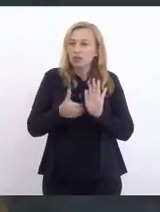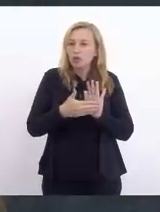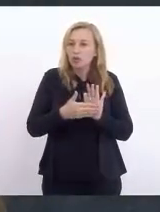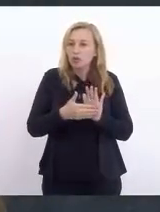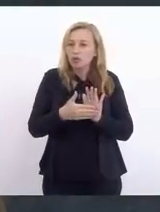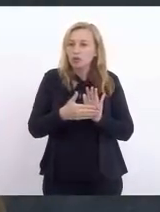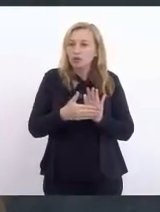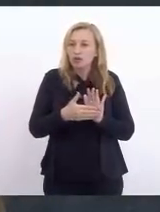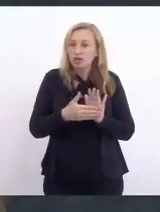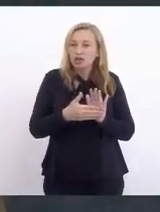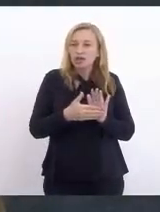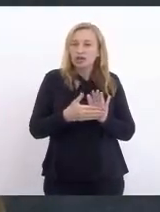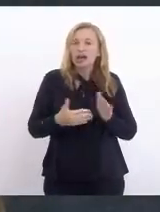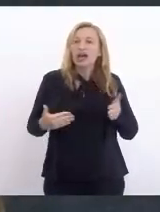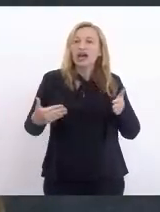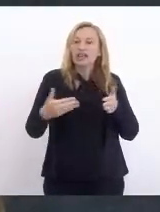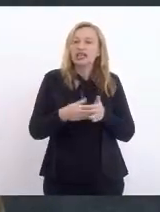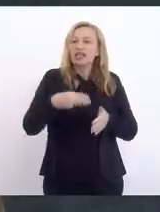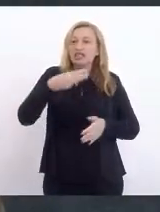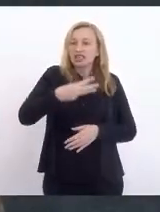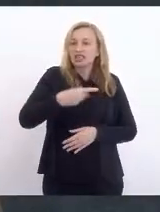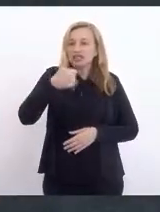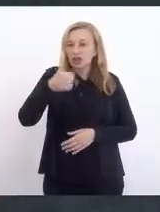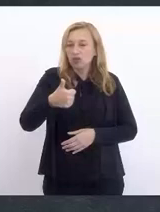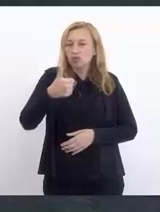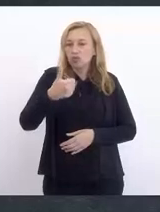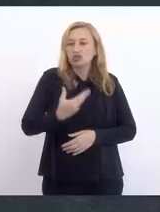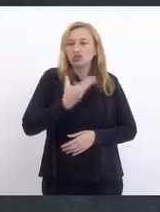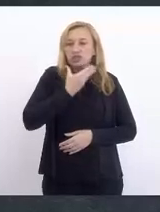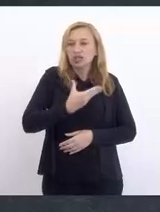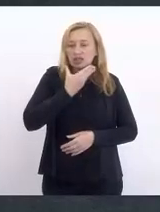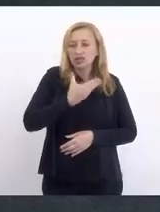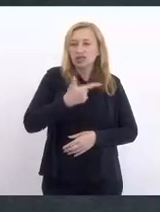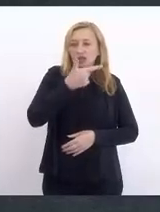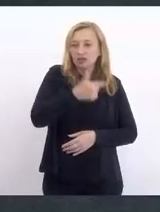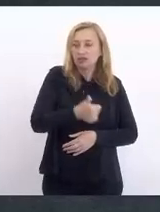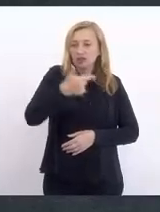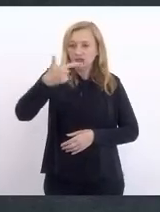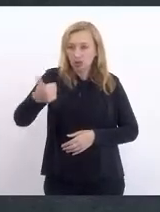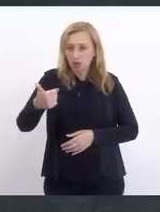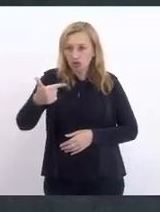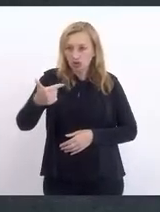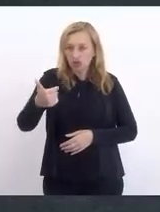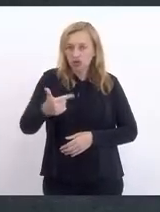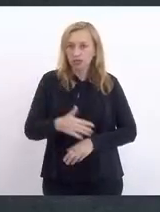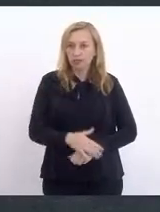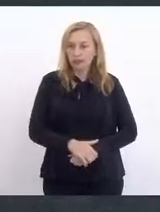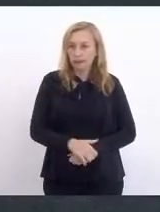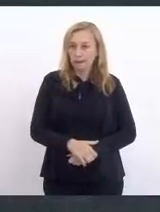prorrogá-lo para 31 dedezembro de 22